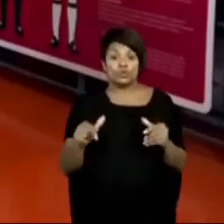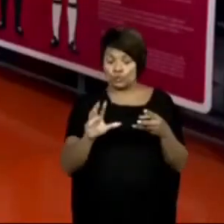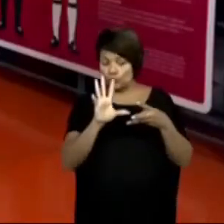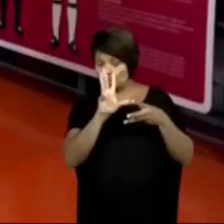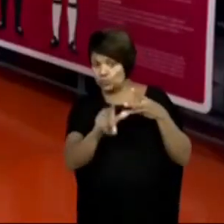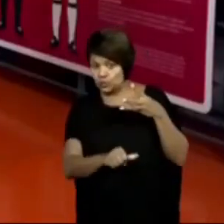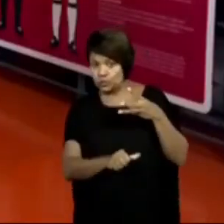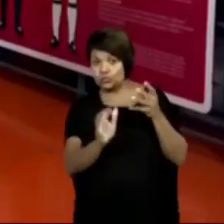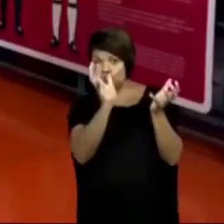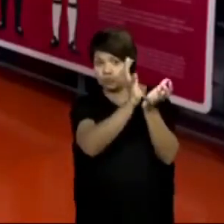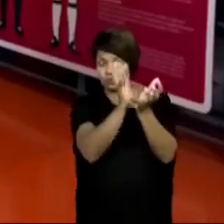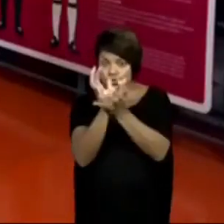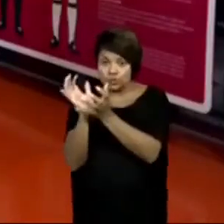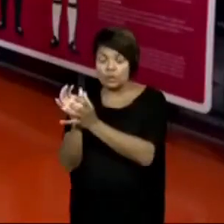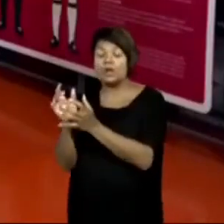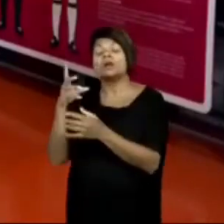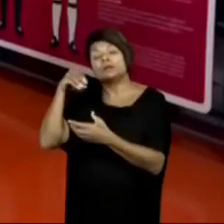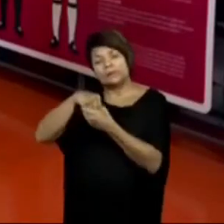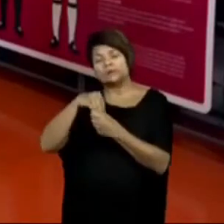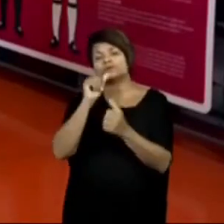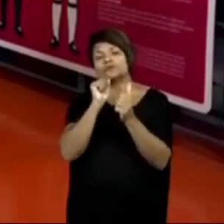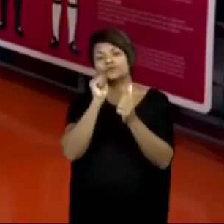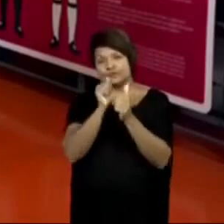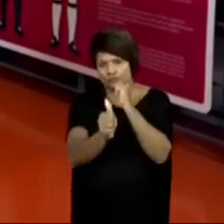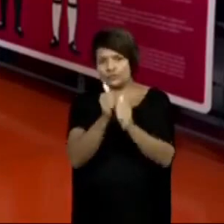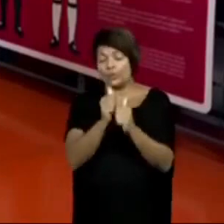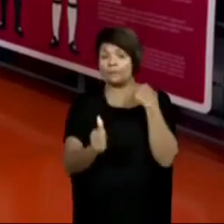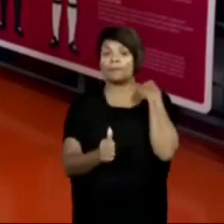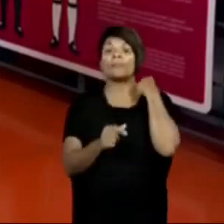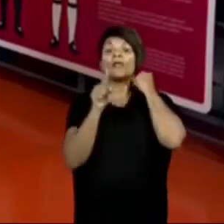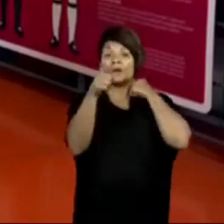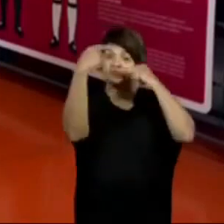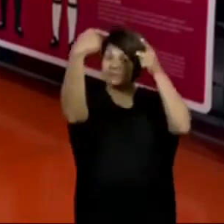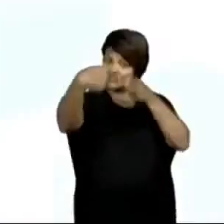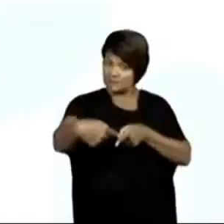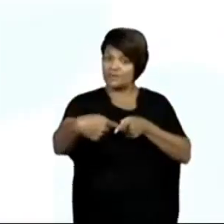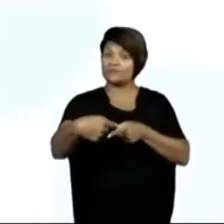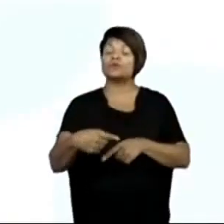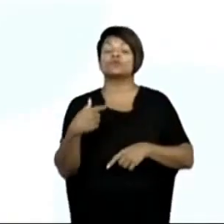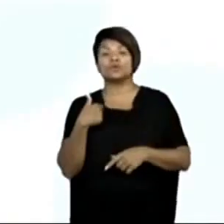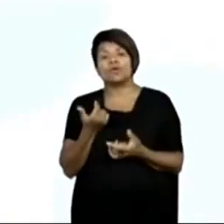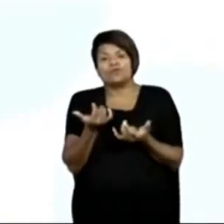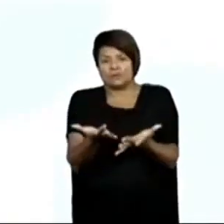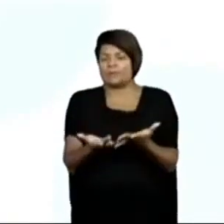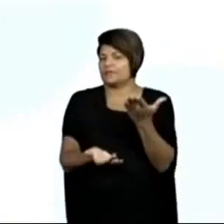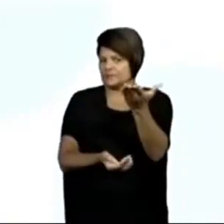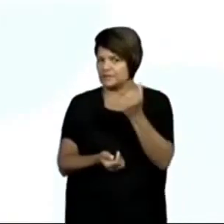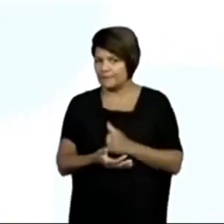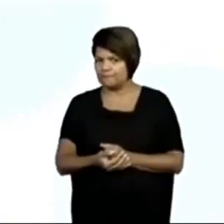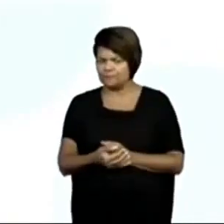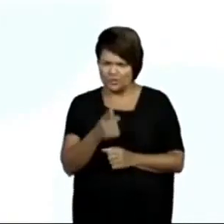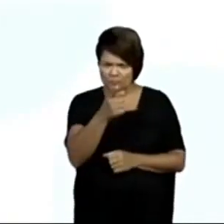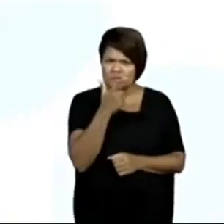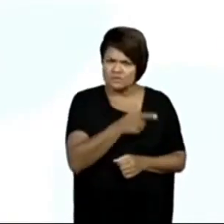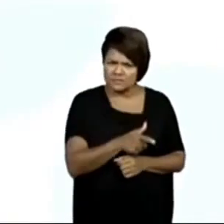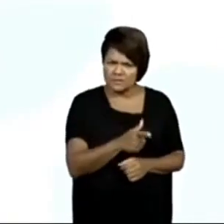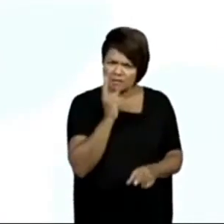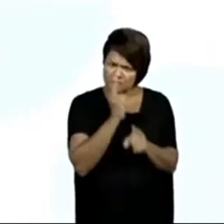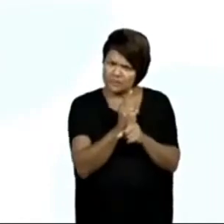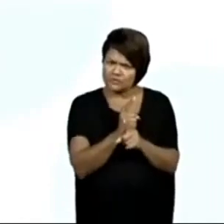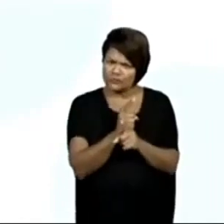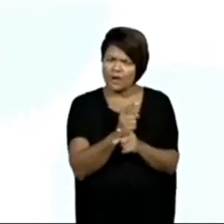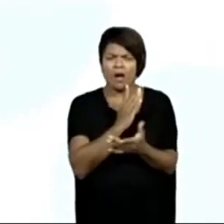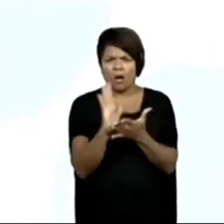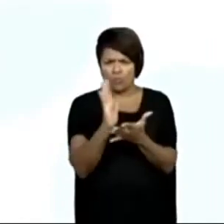nós encontramos num jogo de futebol. E aí, esse é o desafio que eu vou deixar para eles. Vocês conseguem identificar